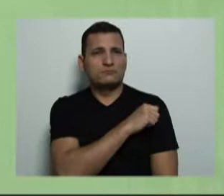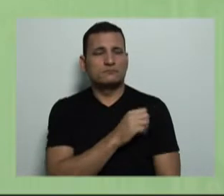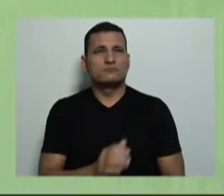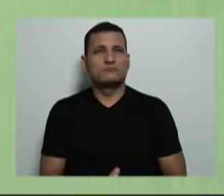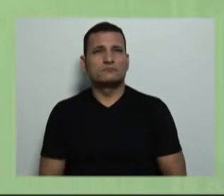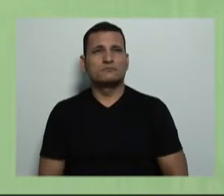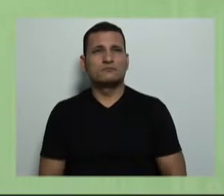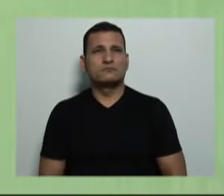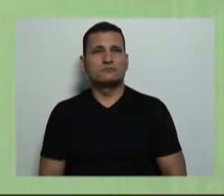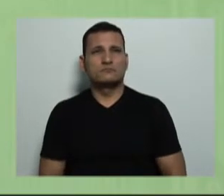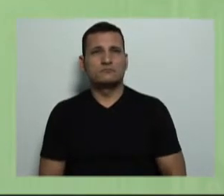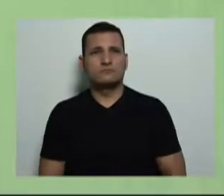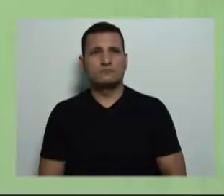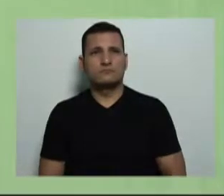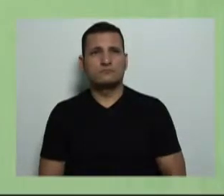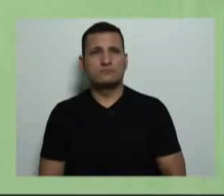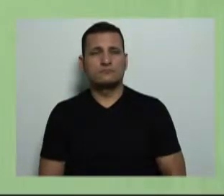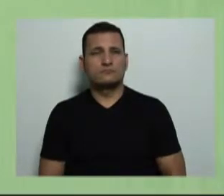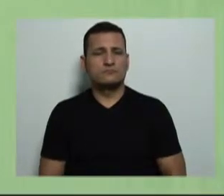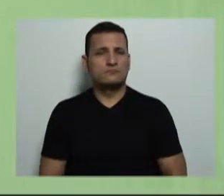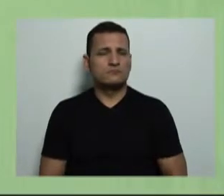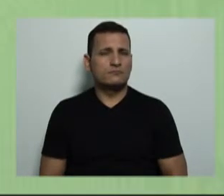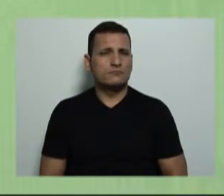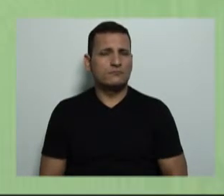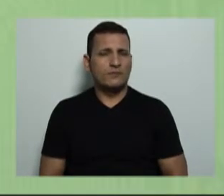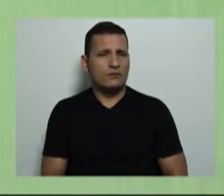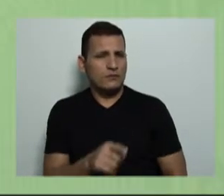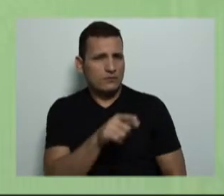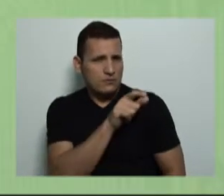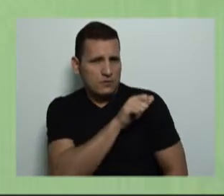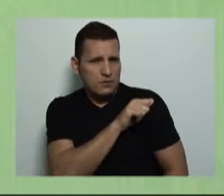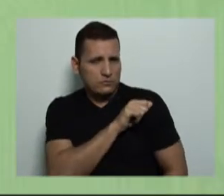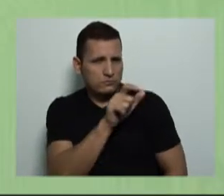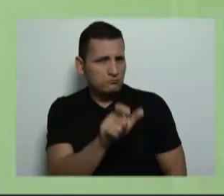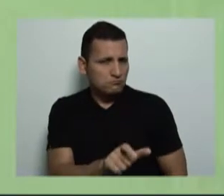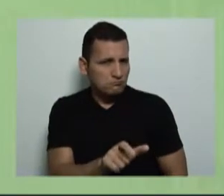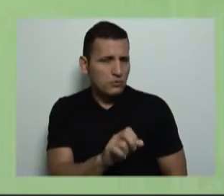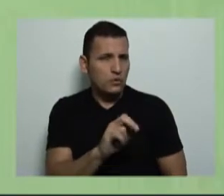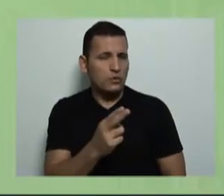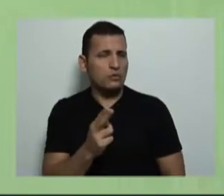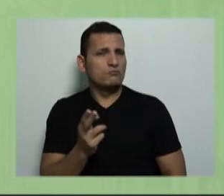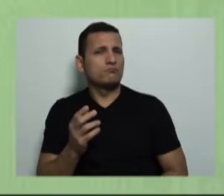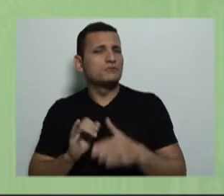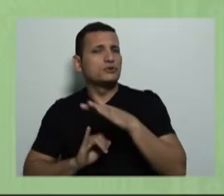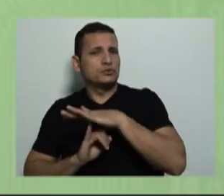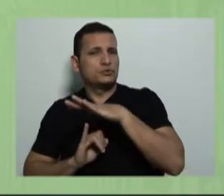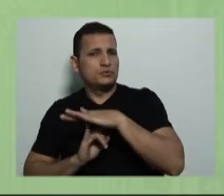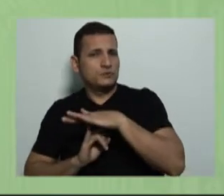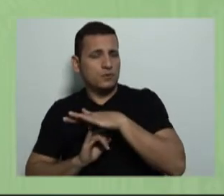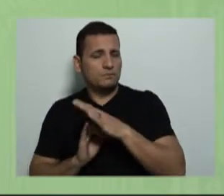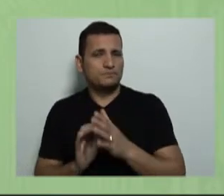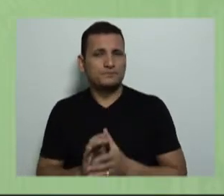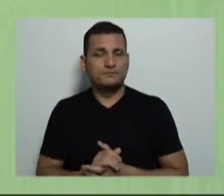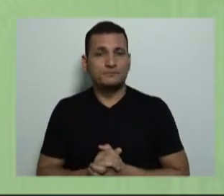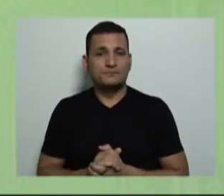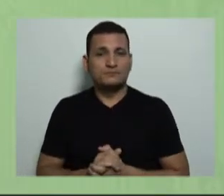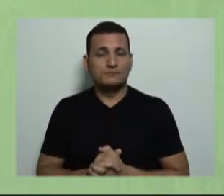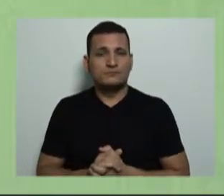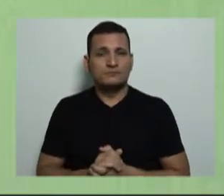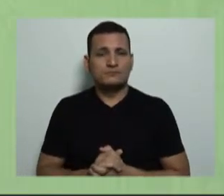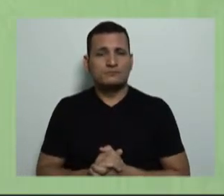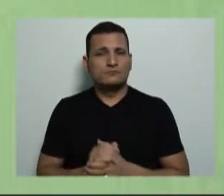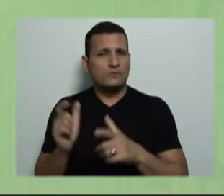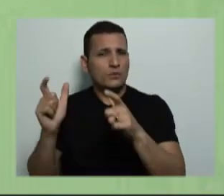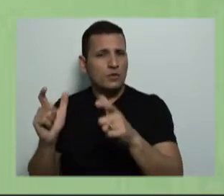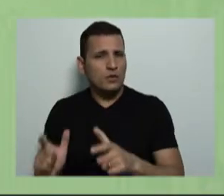O próprio educando ou a instituição de ensino? O local de estágio pode ser selecionado pela instituição